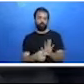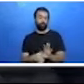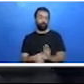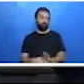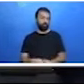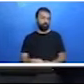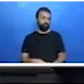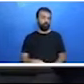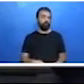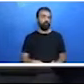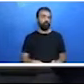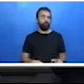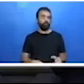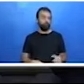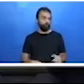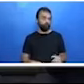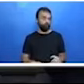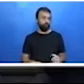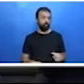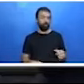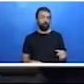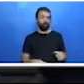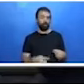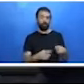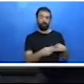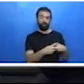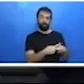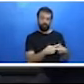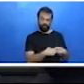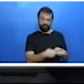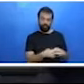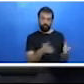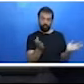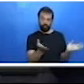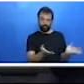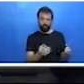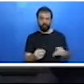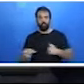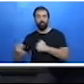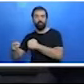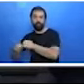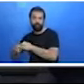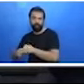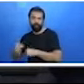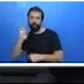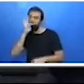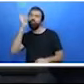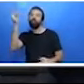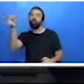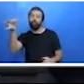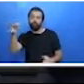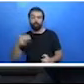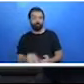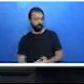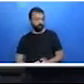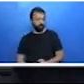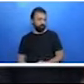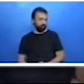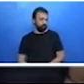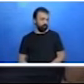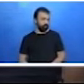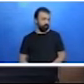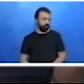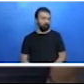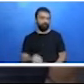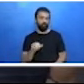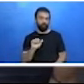eles ganharão. Olha o ão, o tio, porque aqui nós estamos falando de futuro, olha lá. Então,